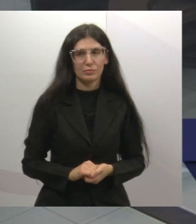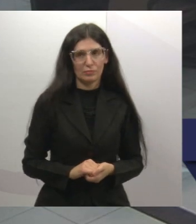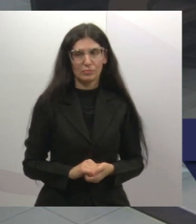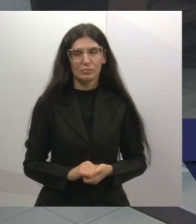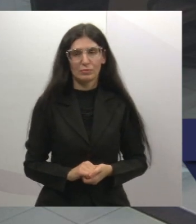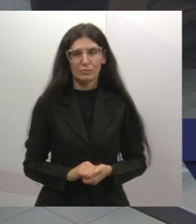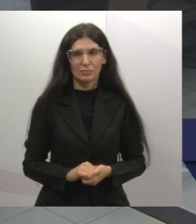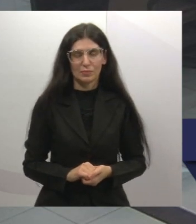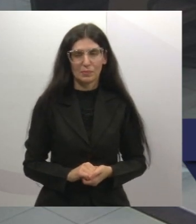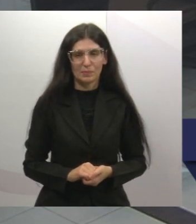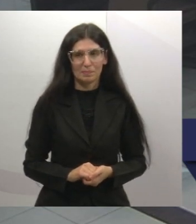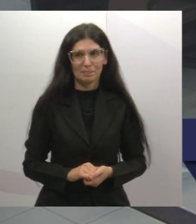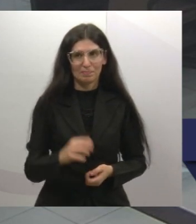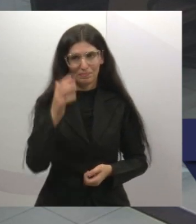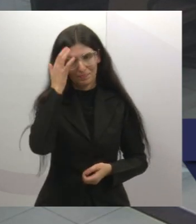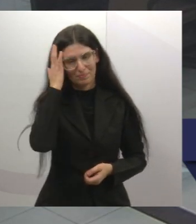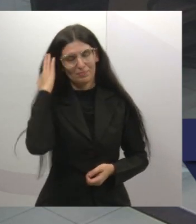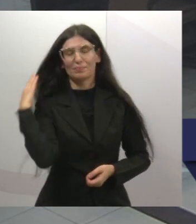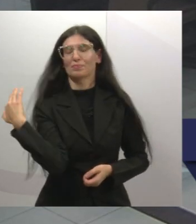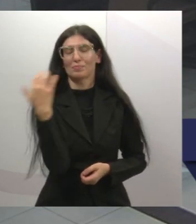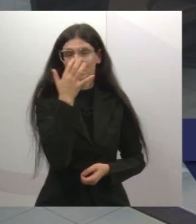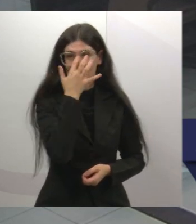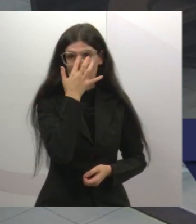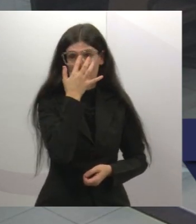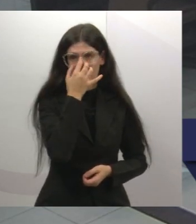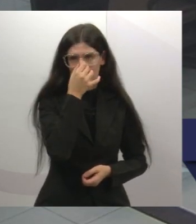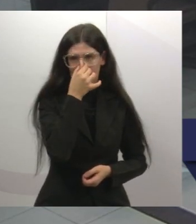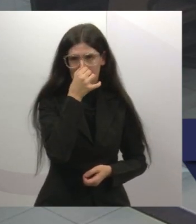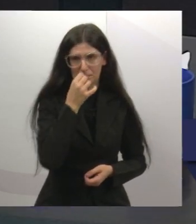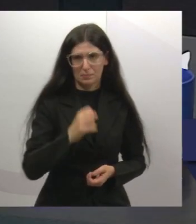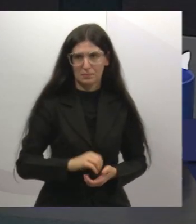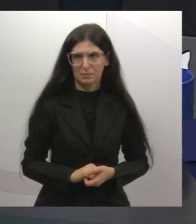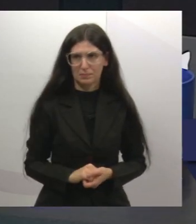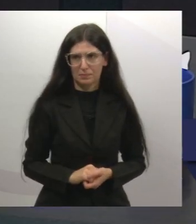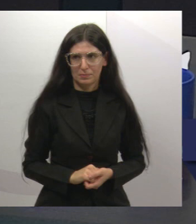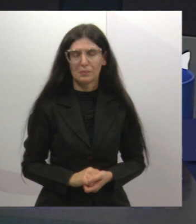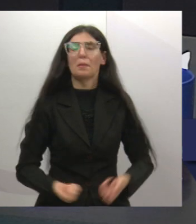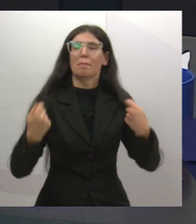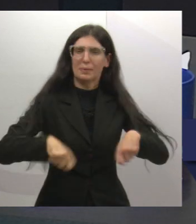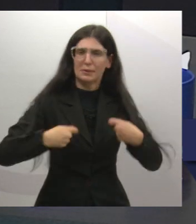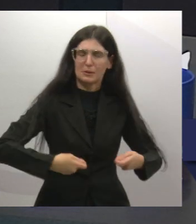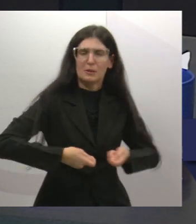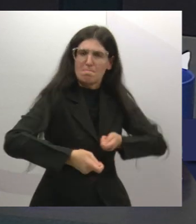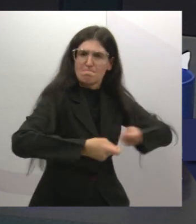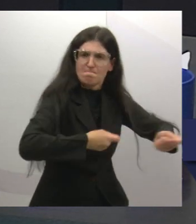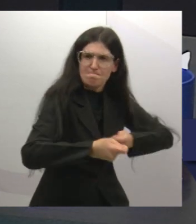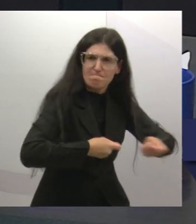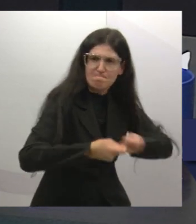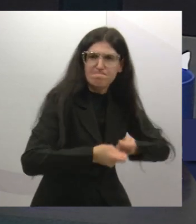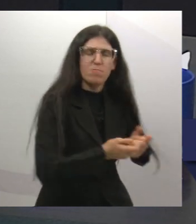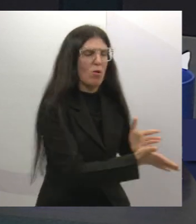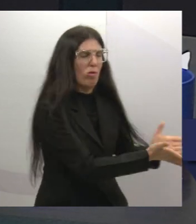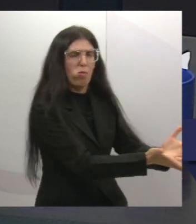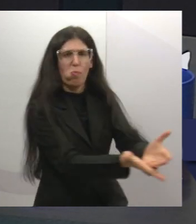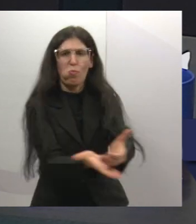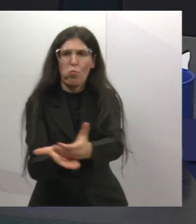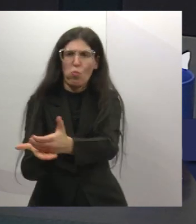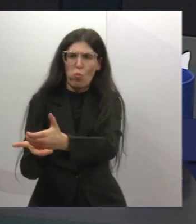já se sente solidária para que tenha um equilíbrio financeiro, um controle de despesas